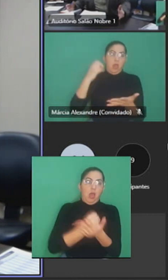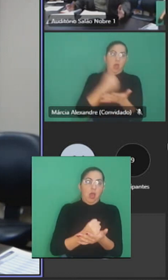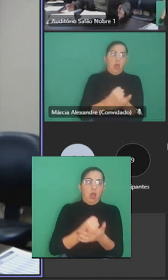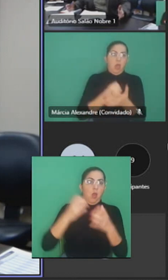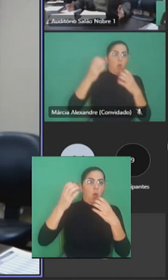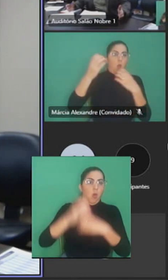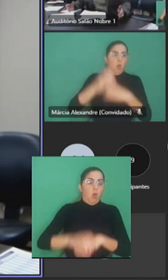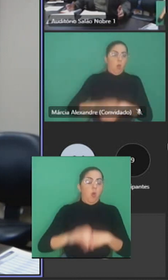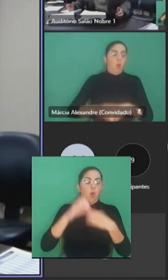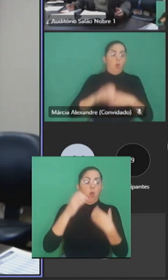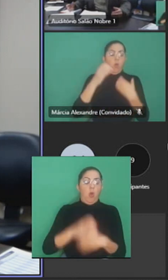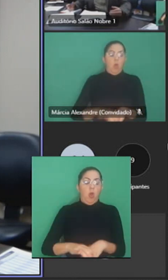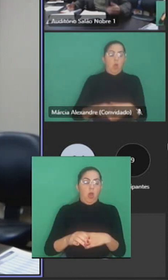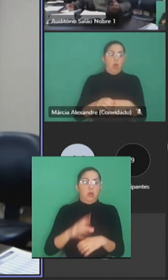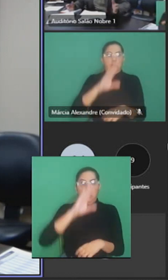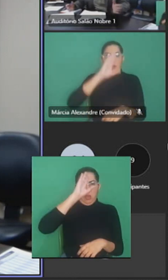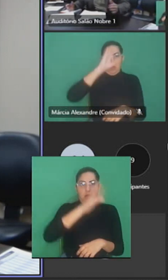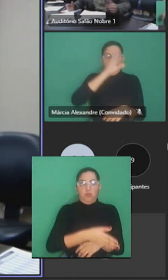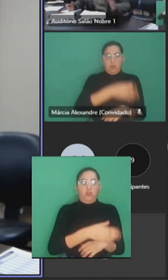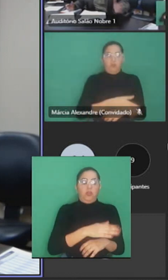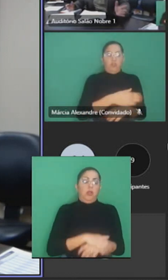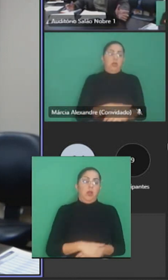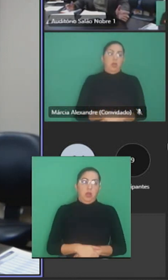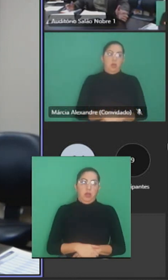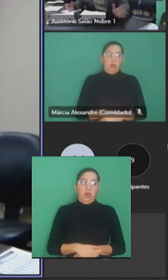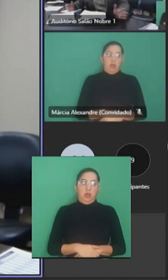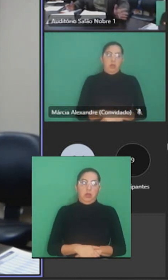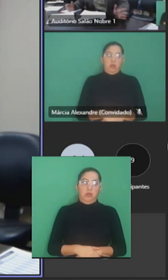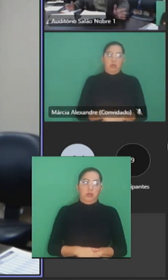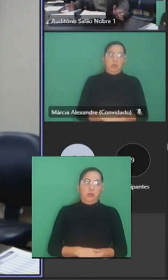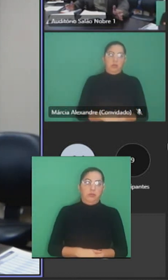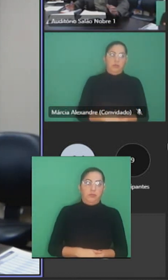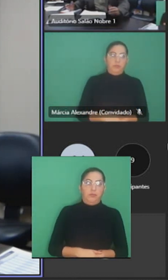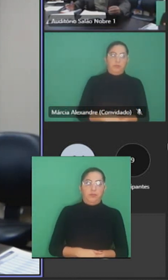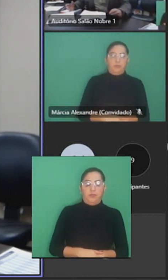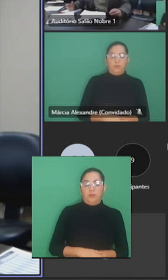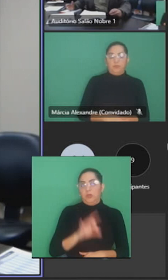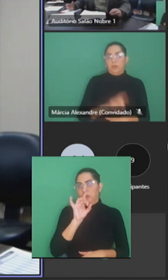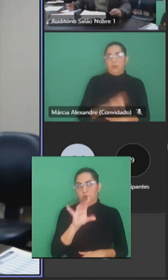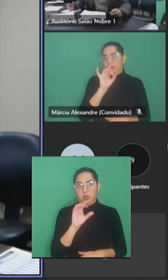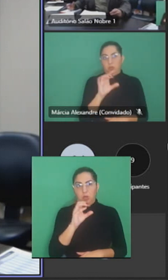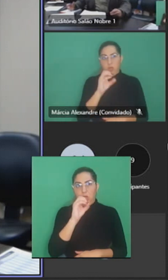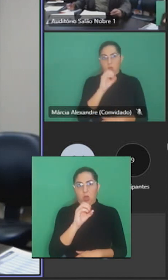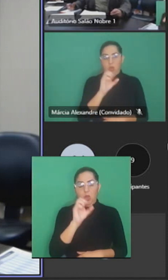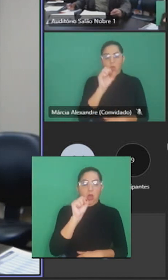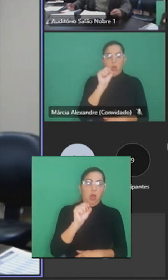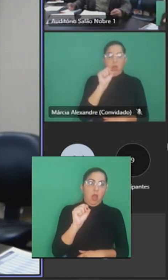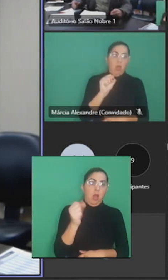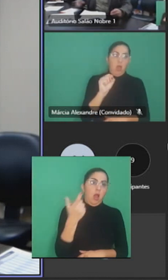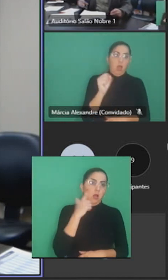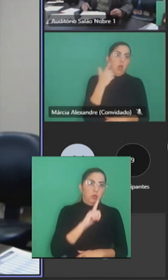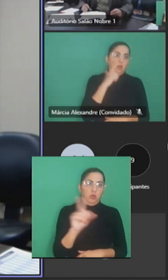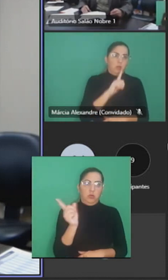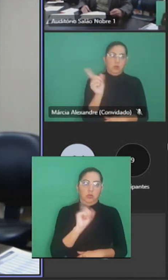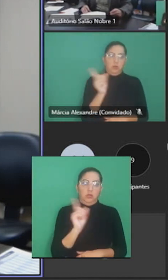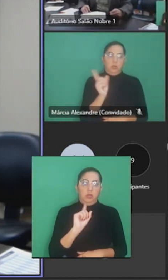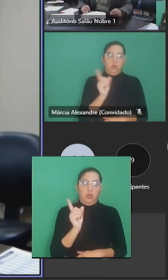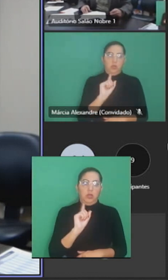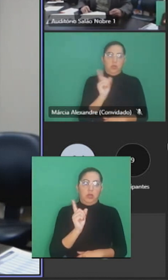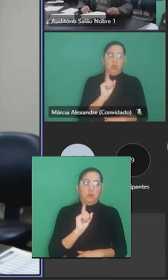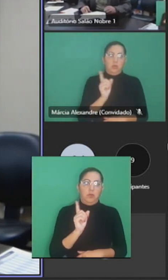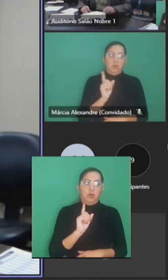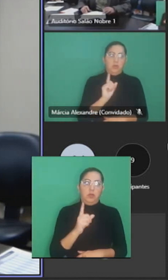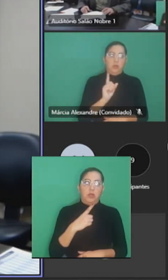trabalhar na direta Como consegue PJ é somente as oestes nós não conseguimos atender a essa